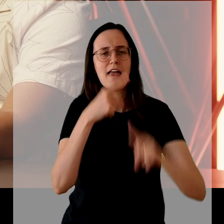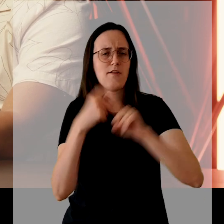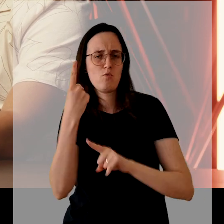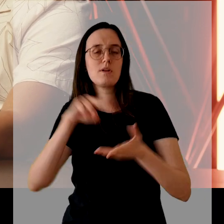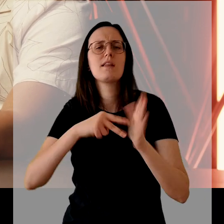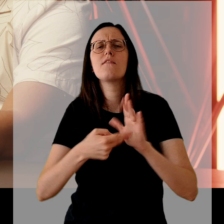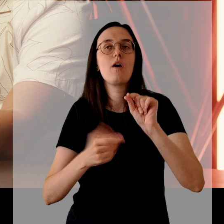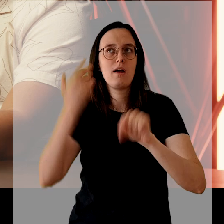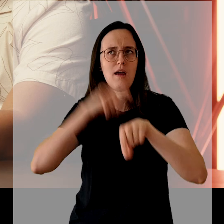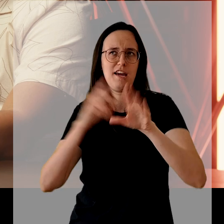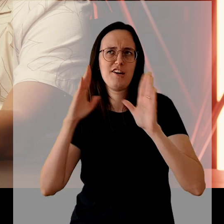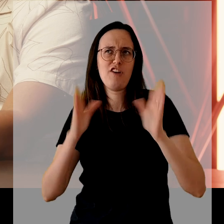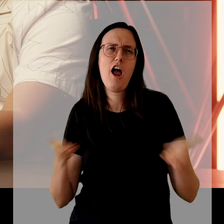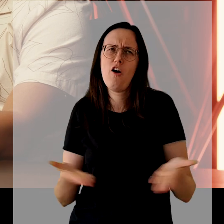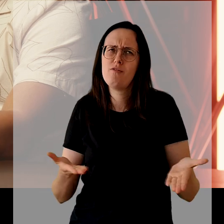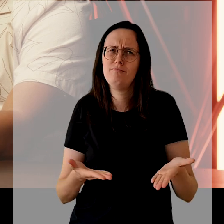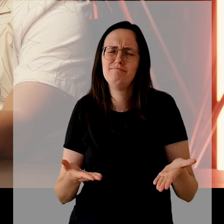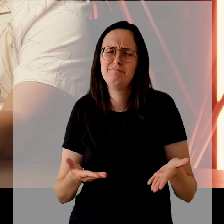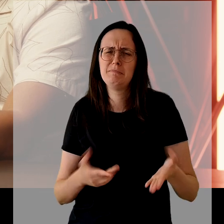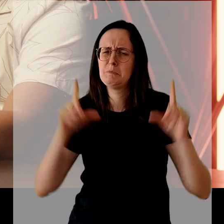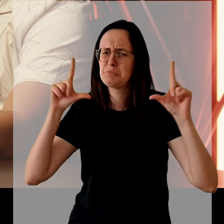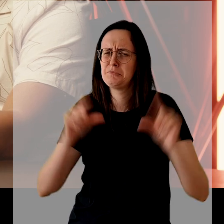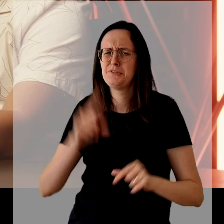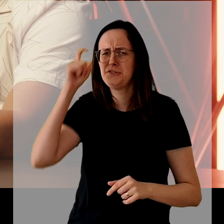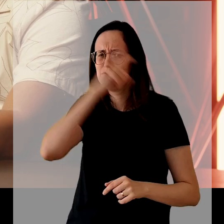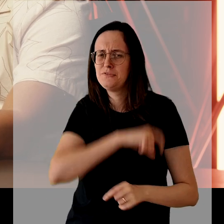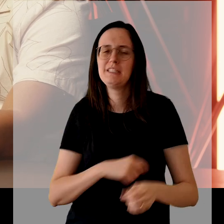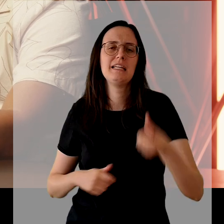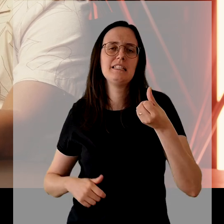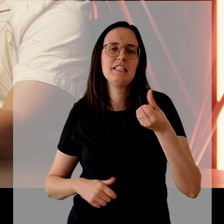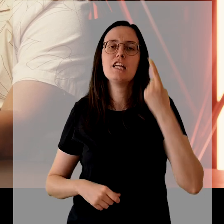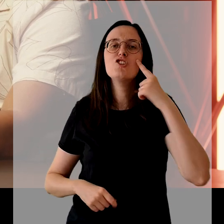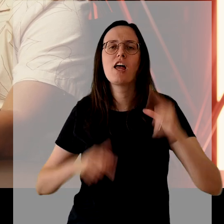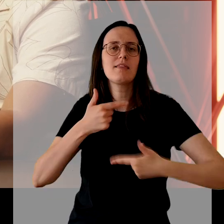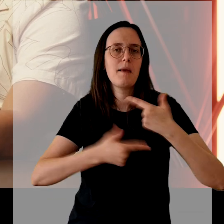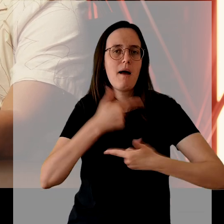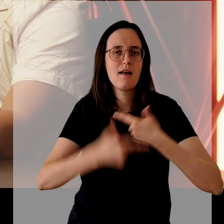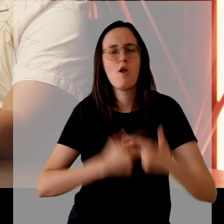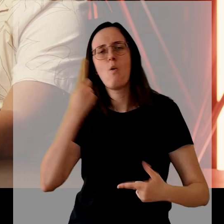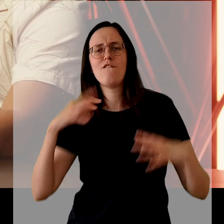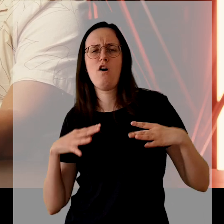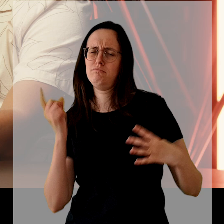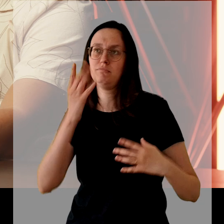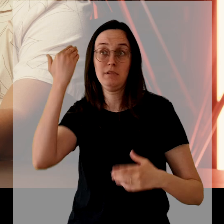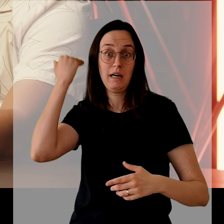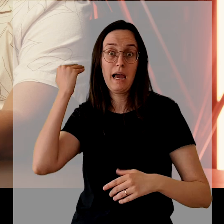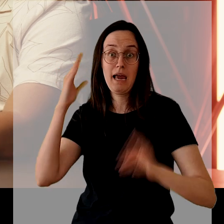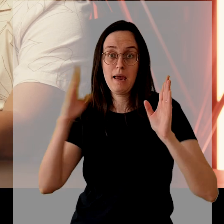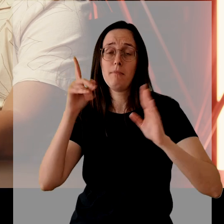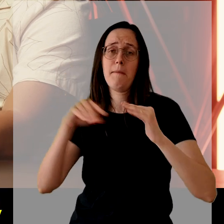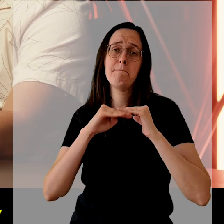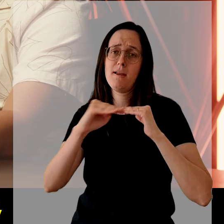6:1, ou seja, filmando 6, na época ainda se fazia isso, hoje está cada vez mais incomum você fazer 6 dias de trabalho para uma folga, mas na época era o